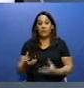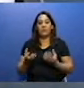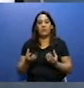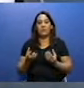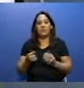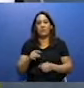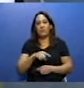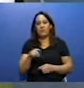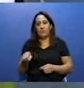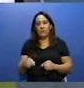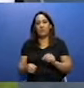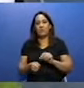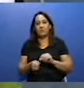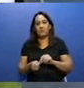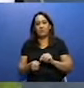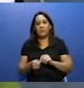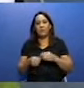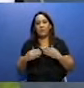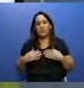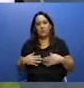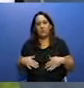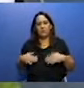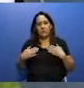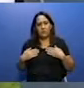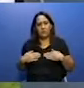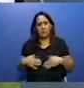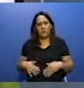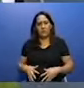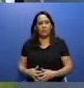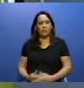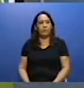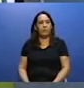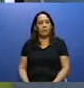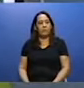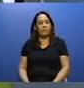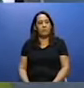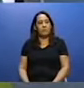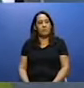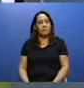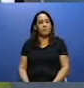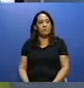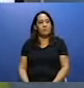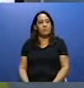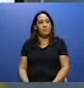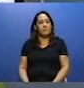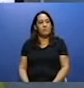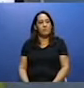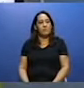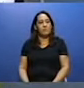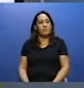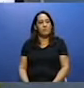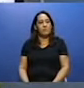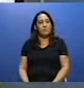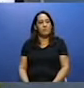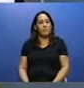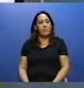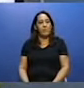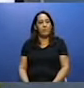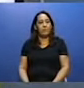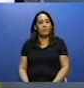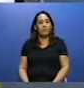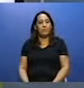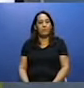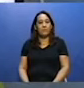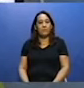calma, tá? Mas o mais importante é isso aqui: maçã, tá bom?